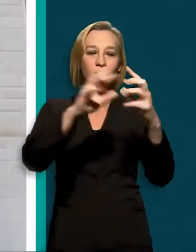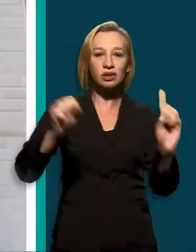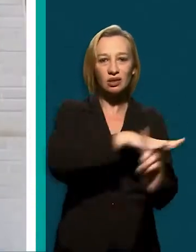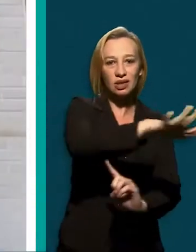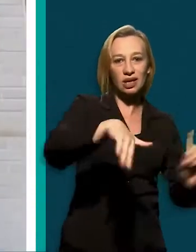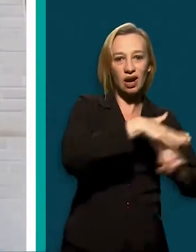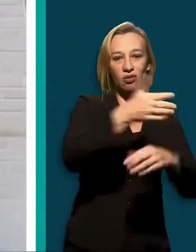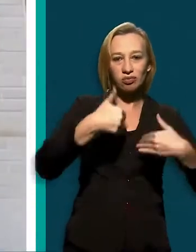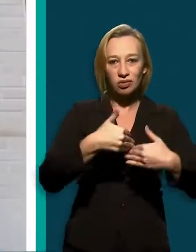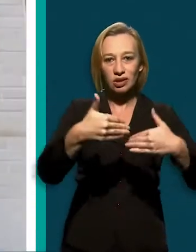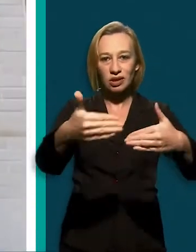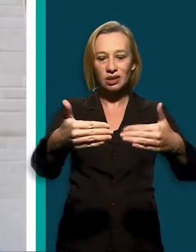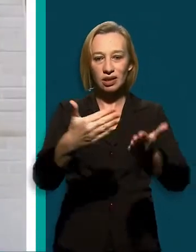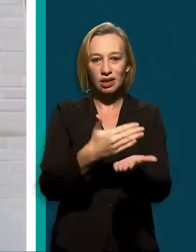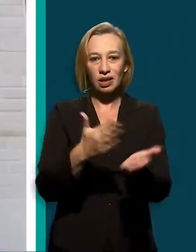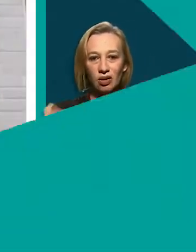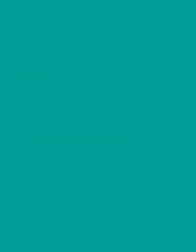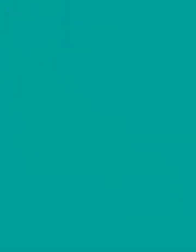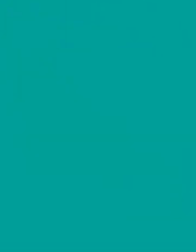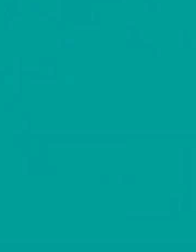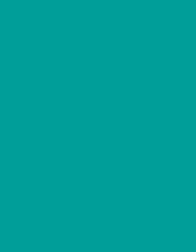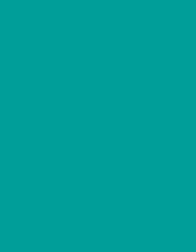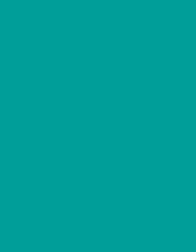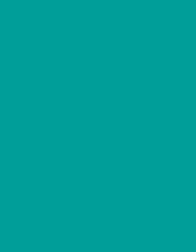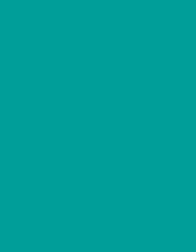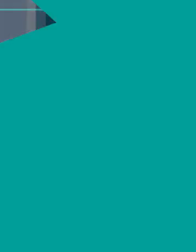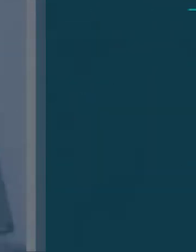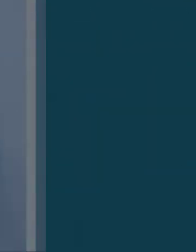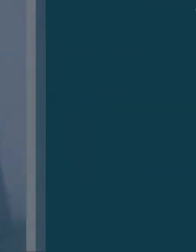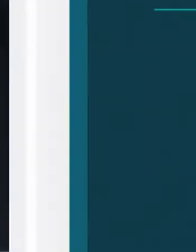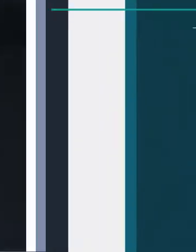o Responsabilidade Social está no ar.